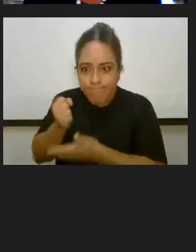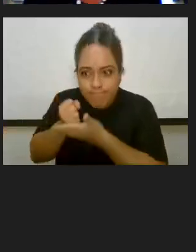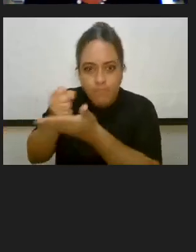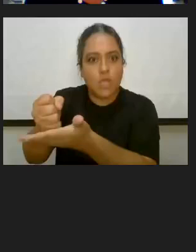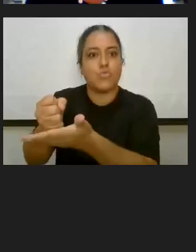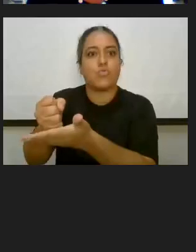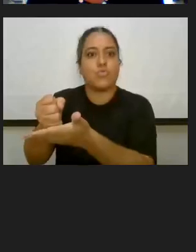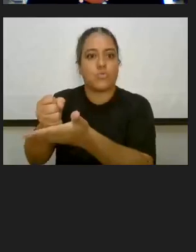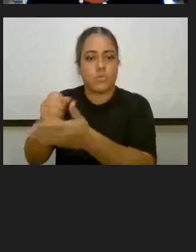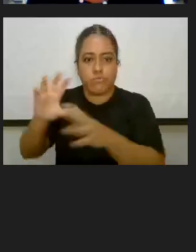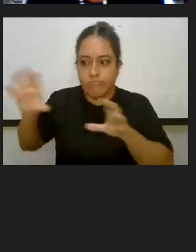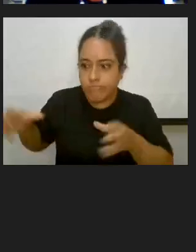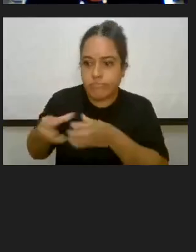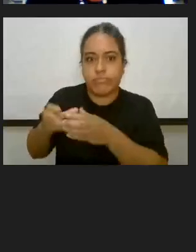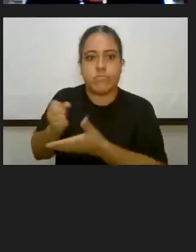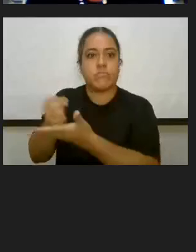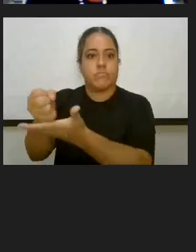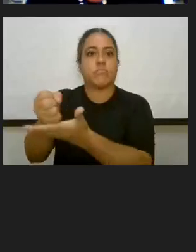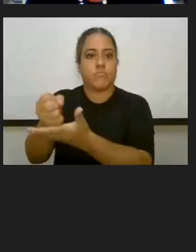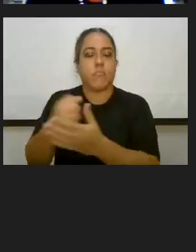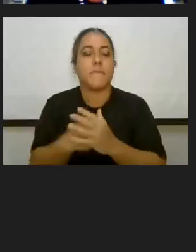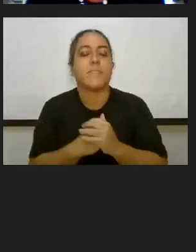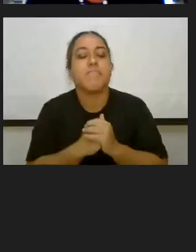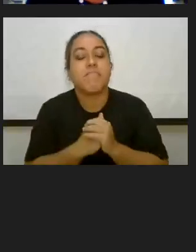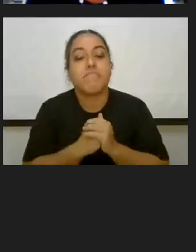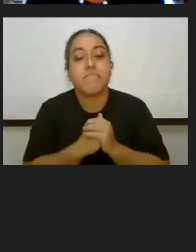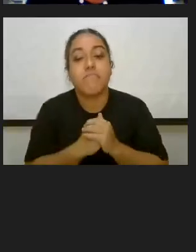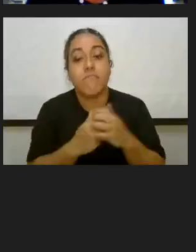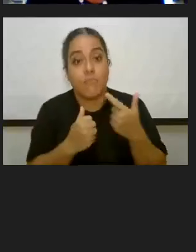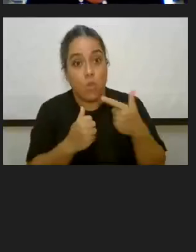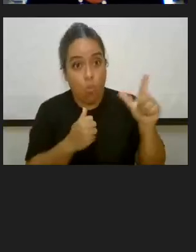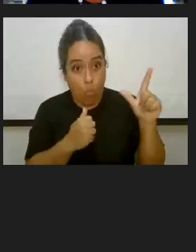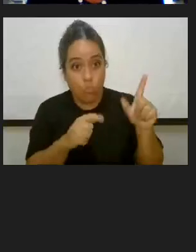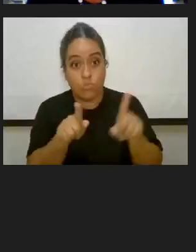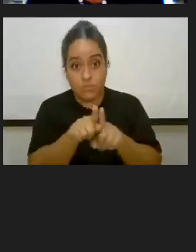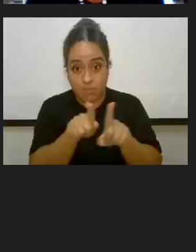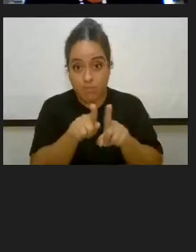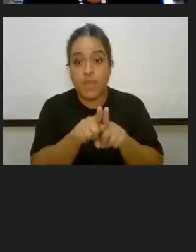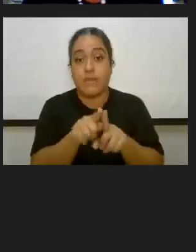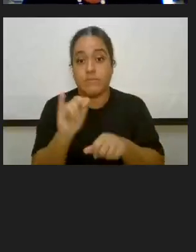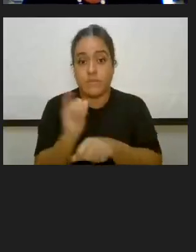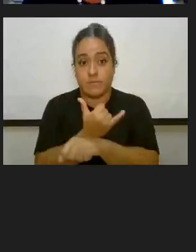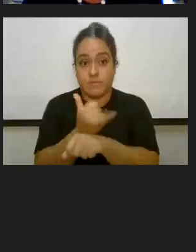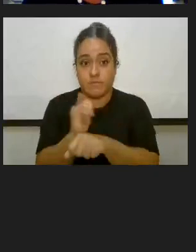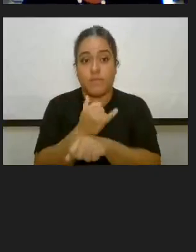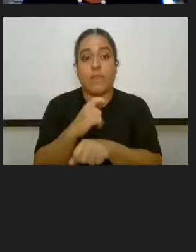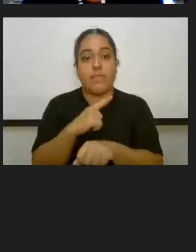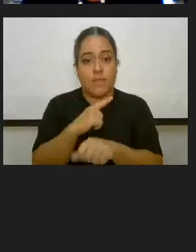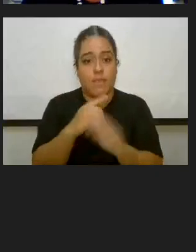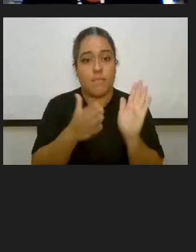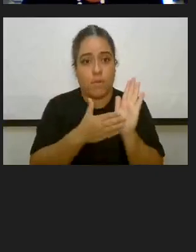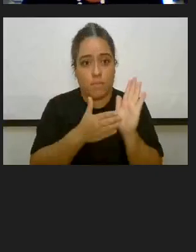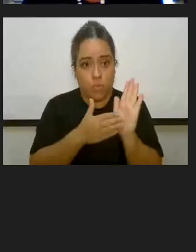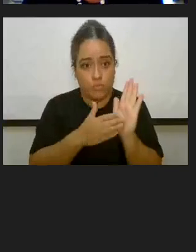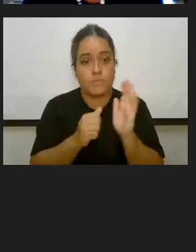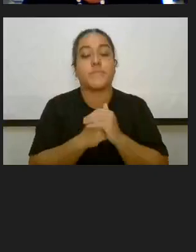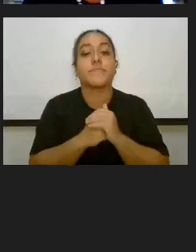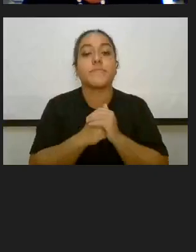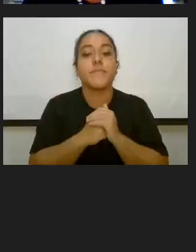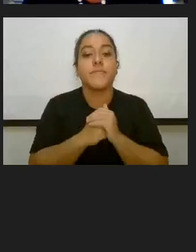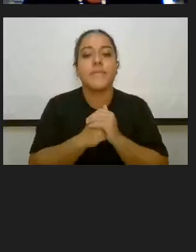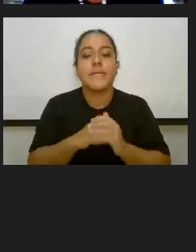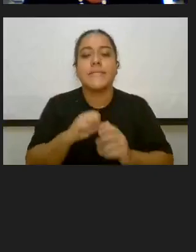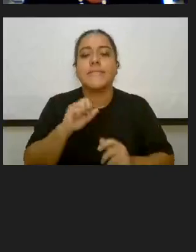efetiva. Um outro recurso que a gente tem como proposição é, numa situação